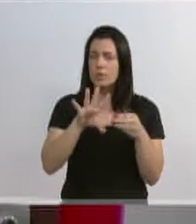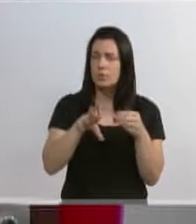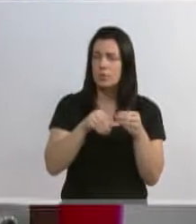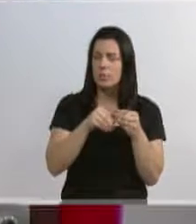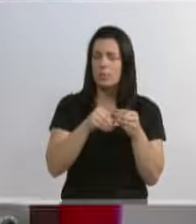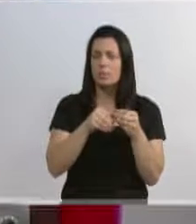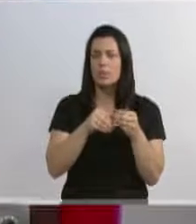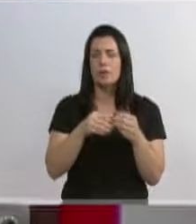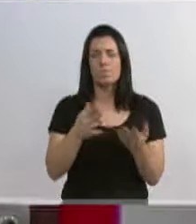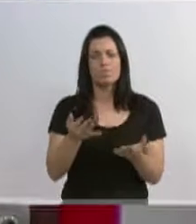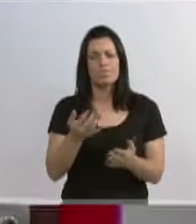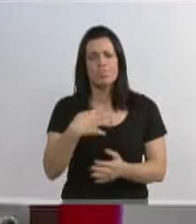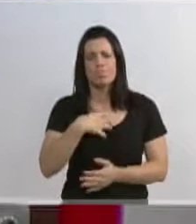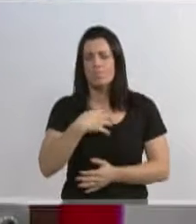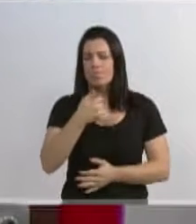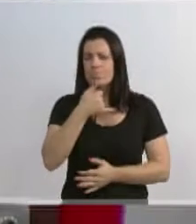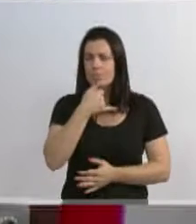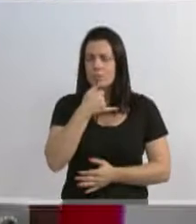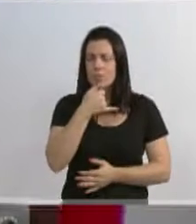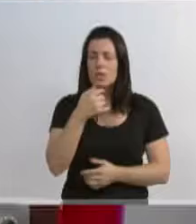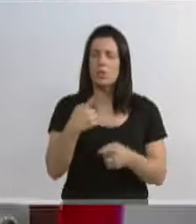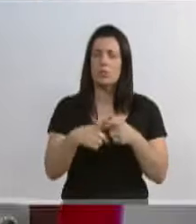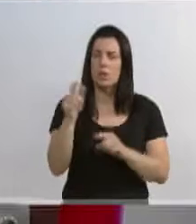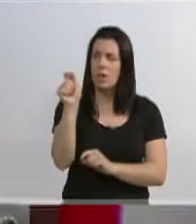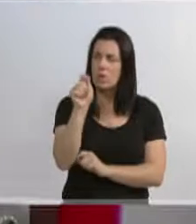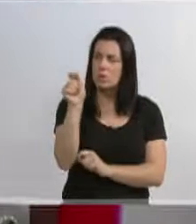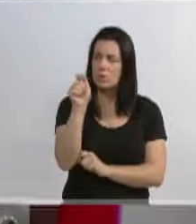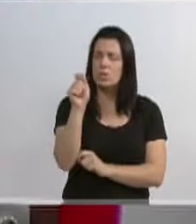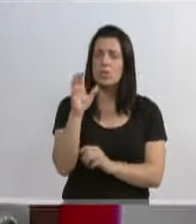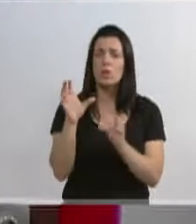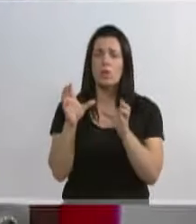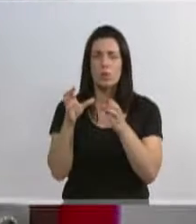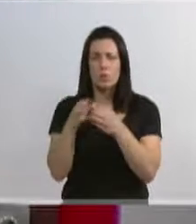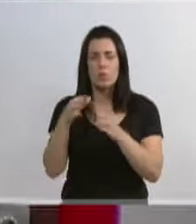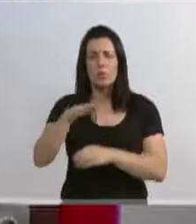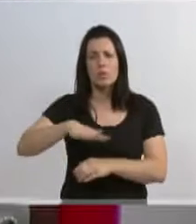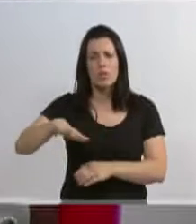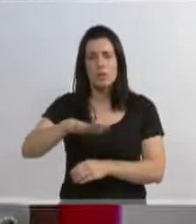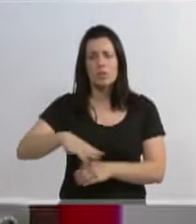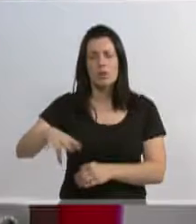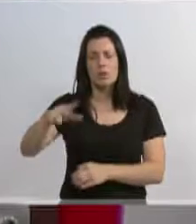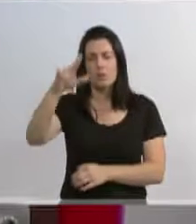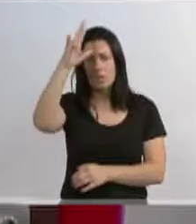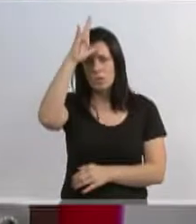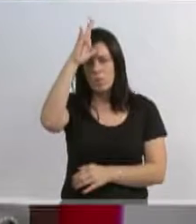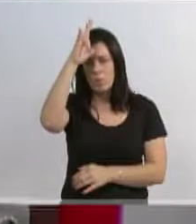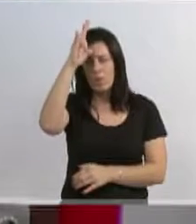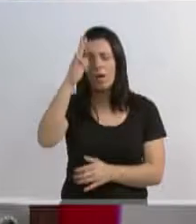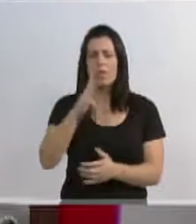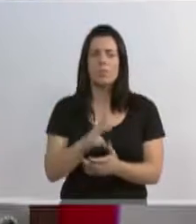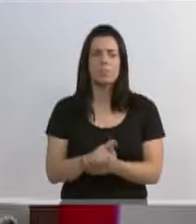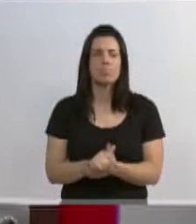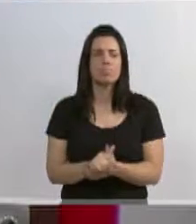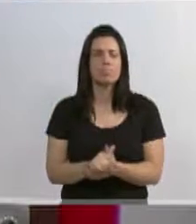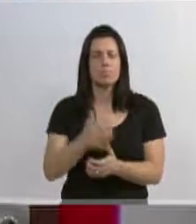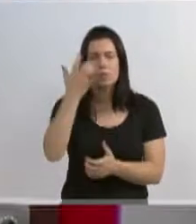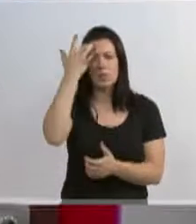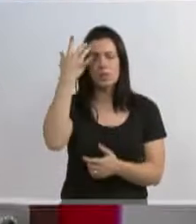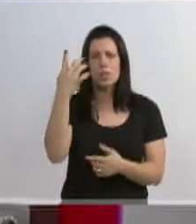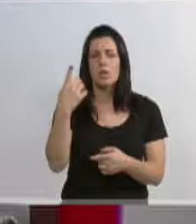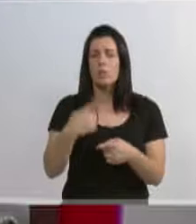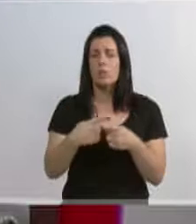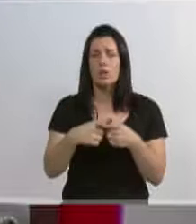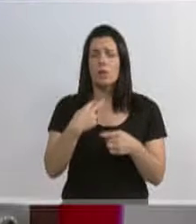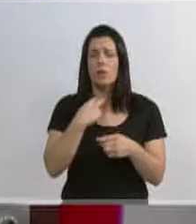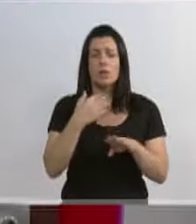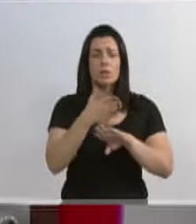nome da Uniblan, União Bluminense da Associação de Moradores e das associações de moradores da região das Itopavas, da Vila Itopava, que não vejo por que não poderiam fazer